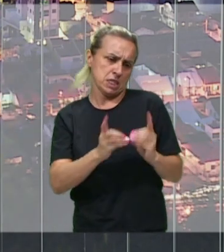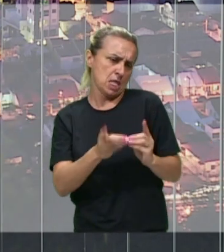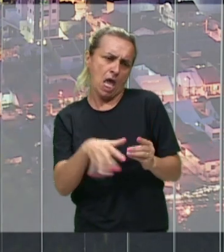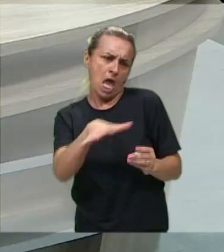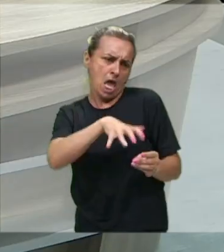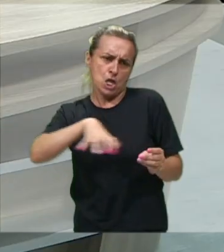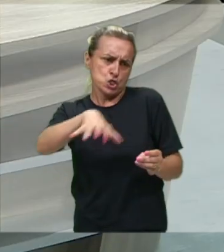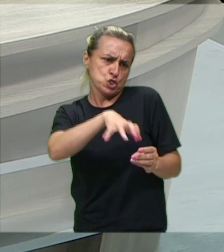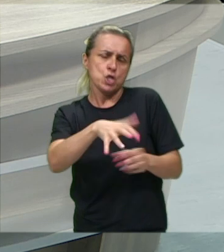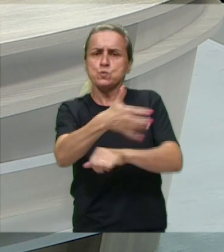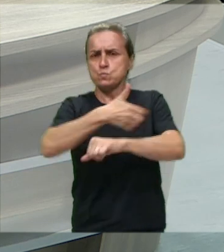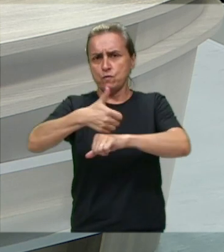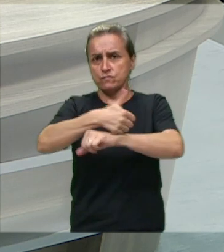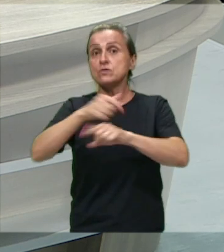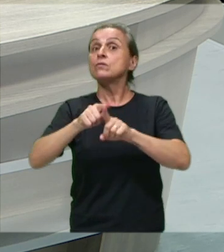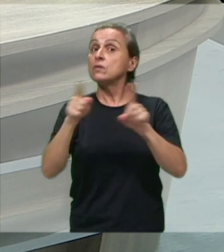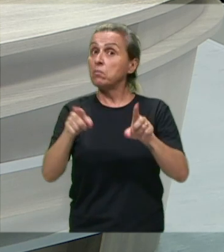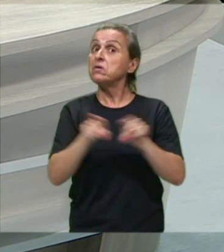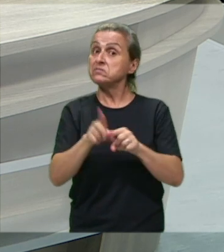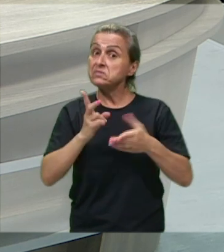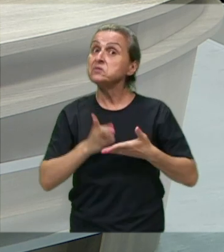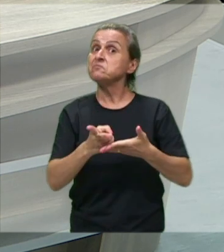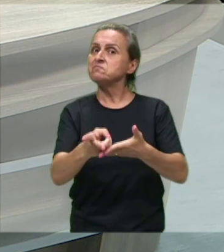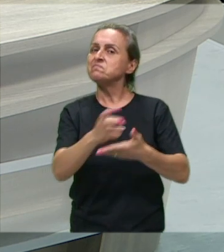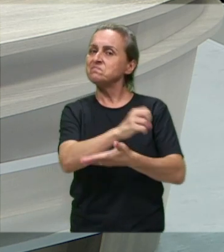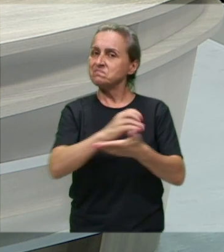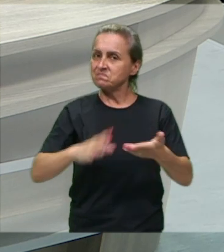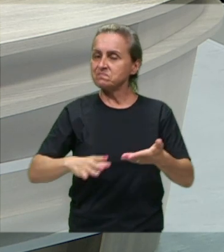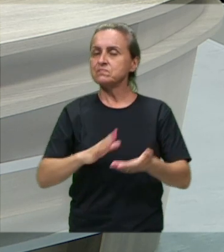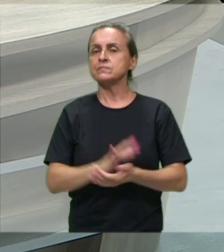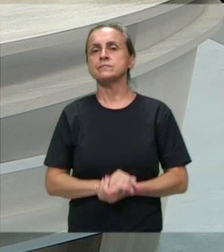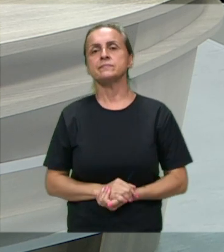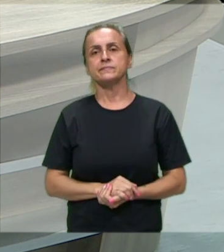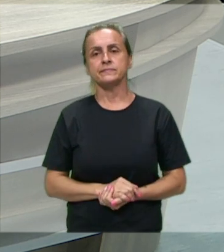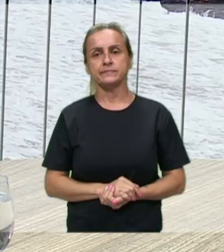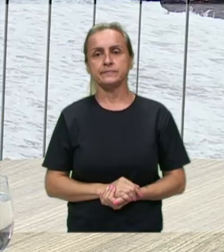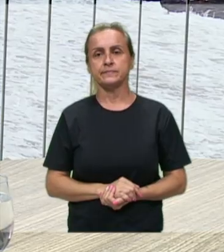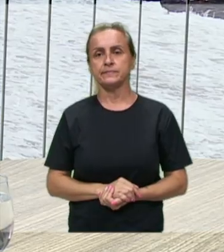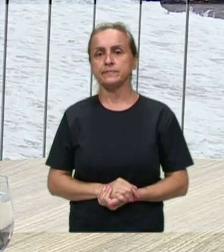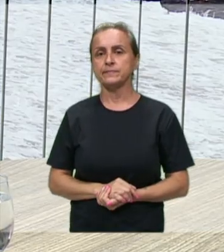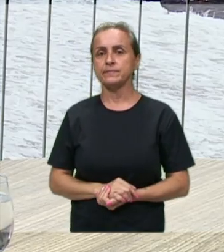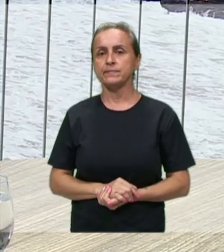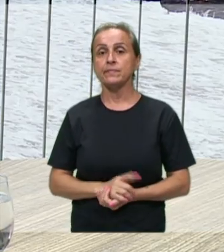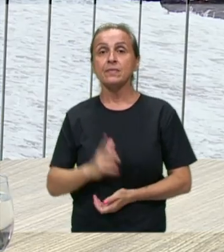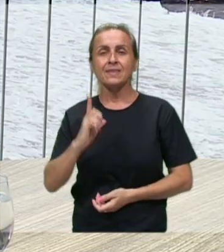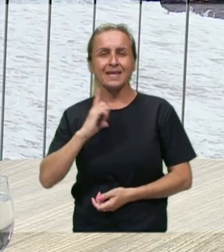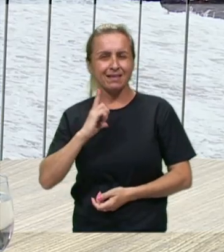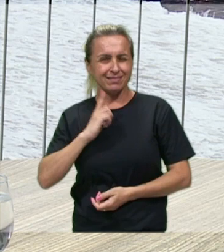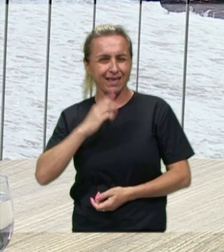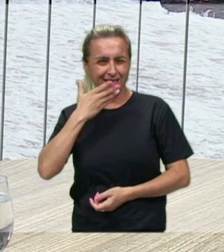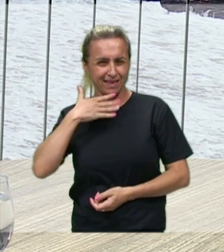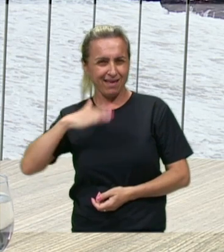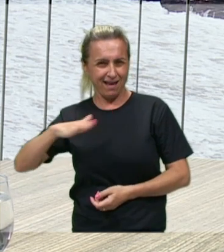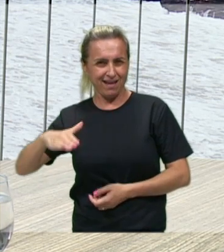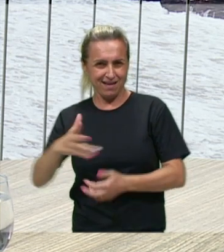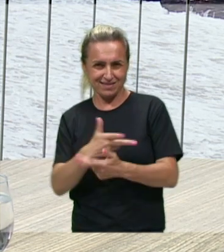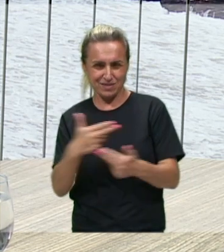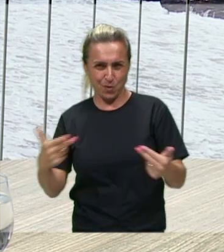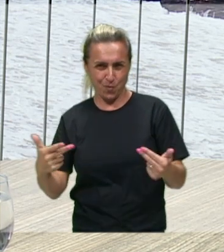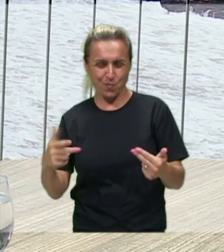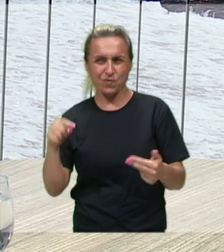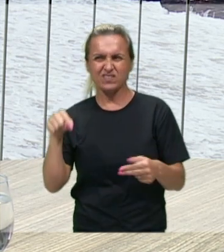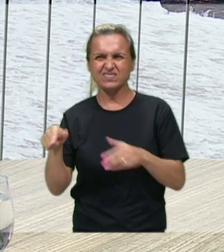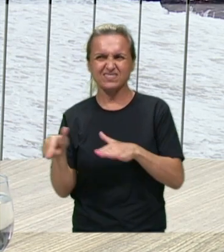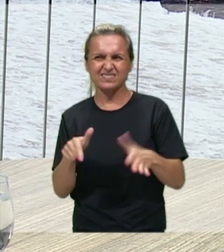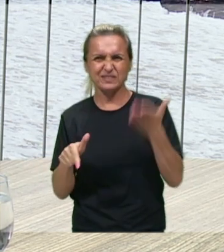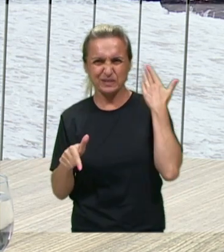sigam na atividade, né? Aí o que é interessante, tem umas crianças, a semana foi no meu barco lá, no final de semana, meu